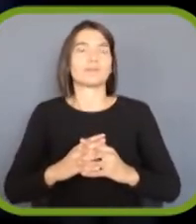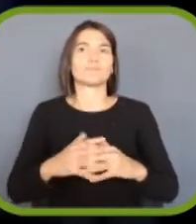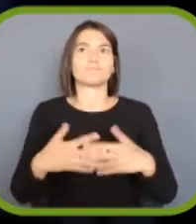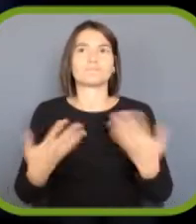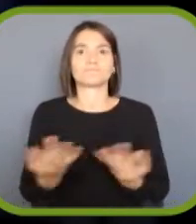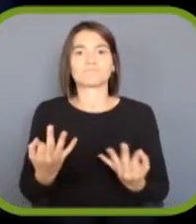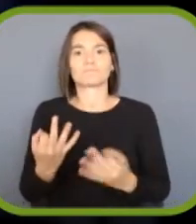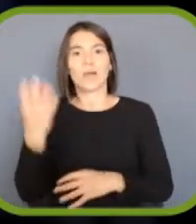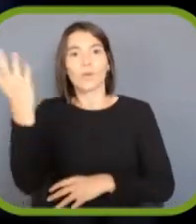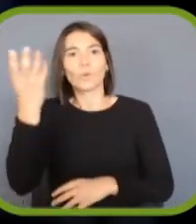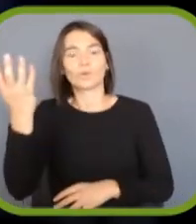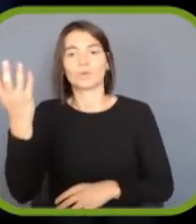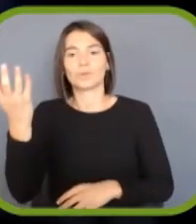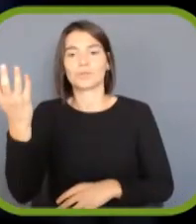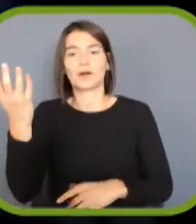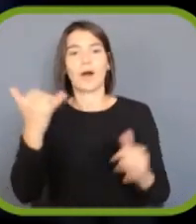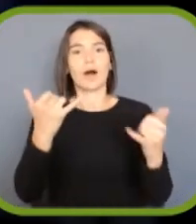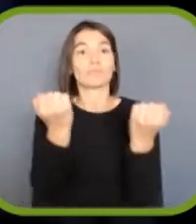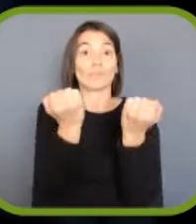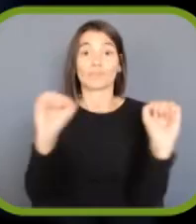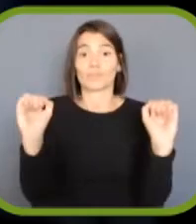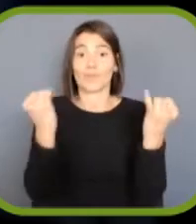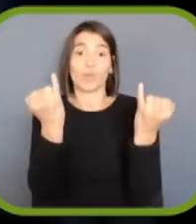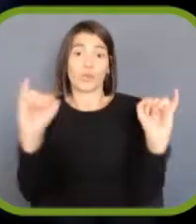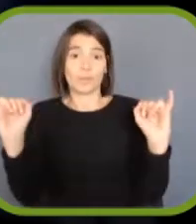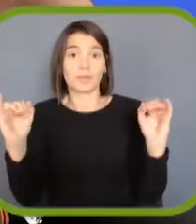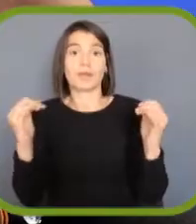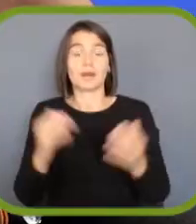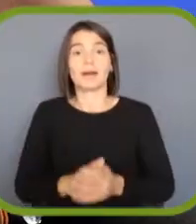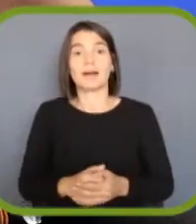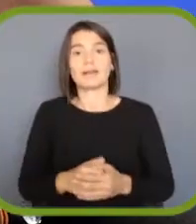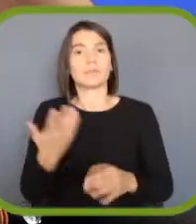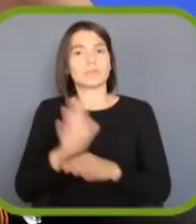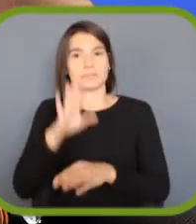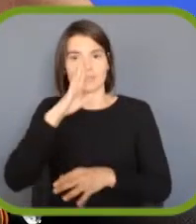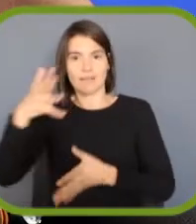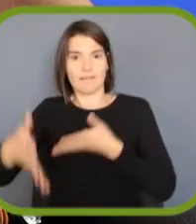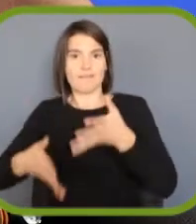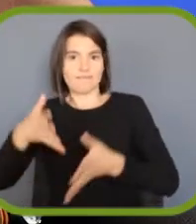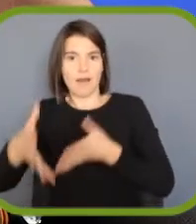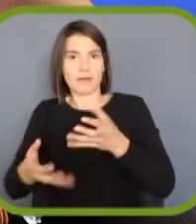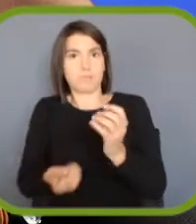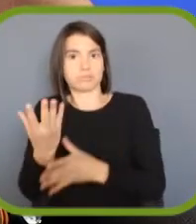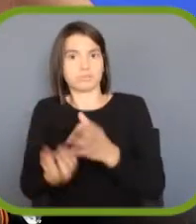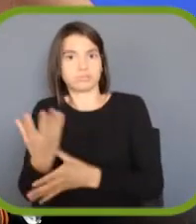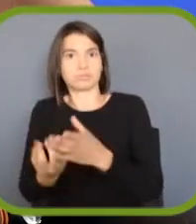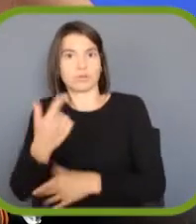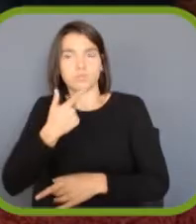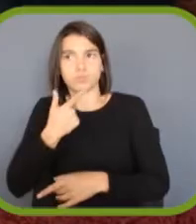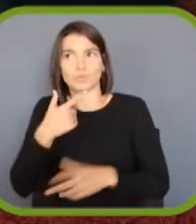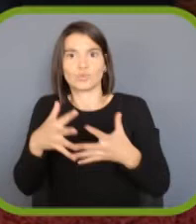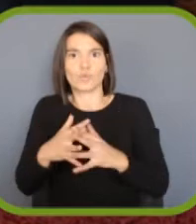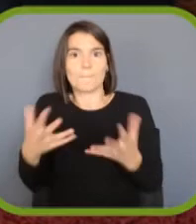mais matricial, empresas onde há uma cultura de autonomia. E, portanto, se nós tivermos, por exemplo, uma empresa fabril de grande